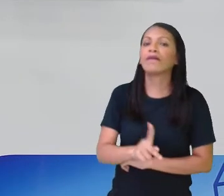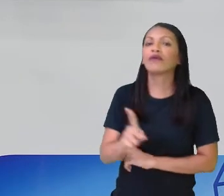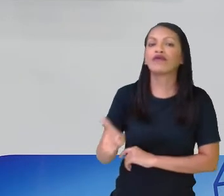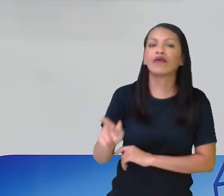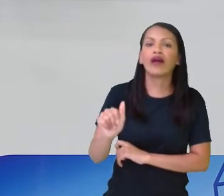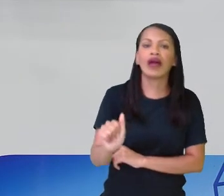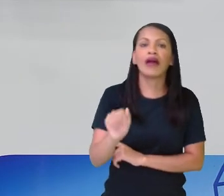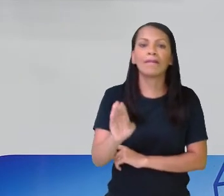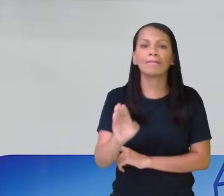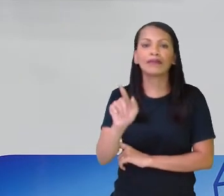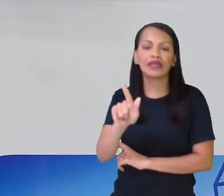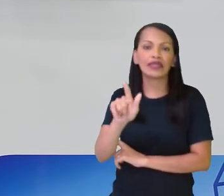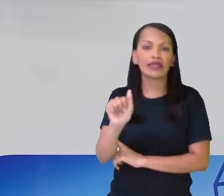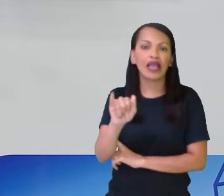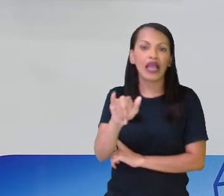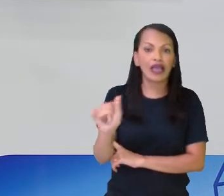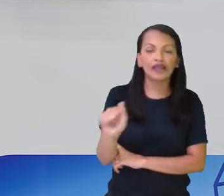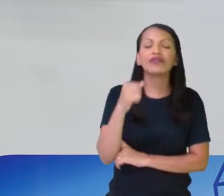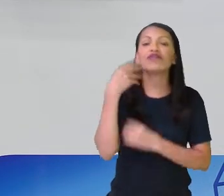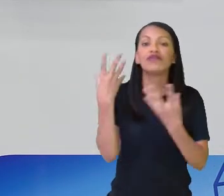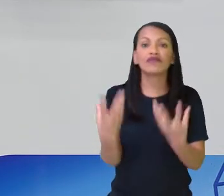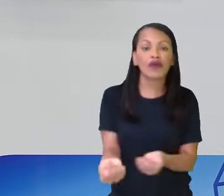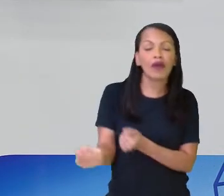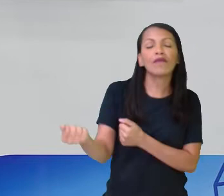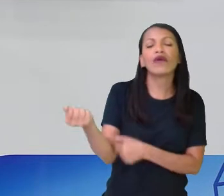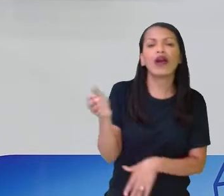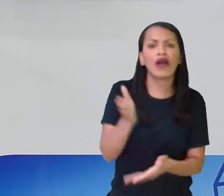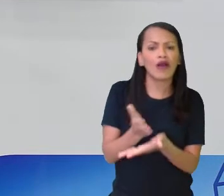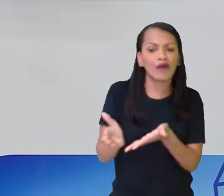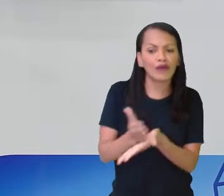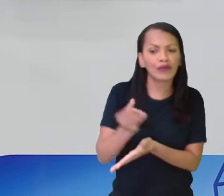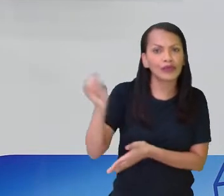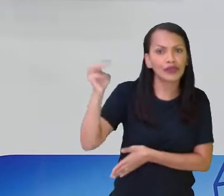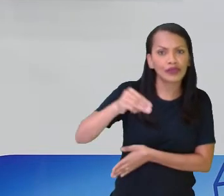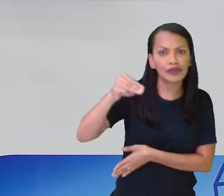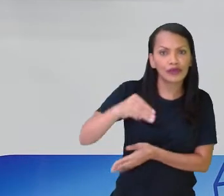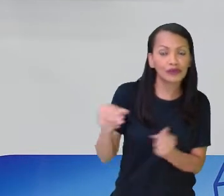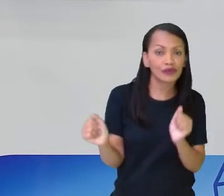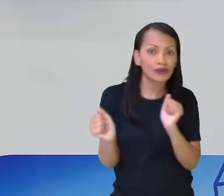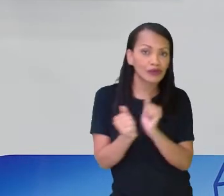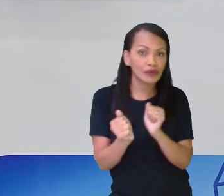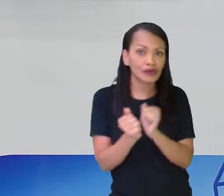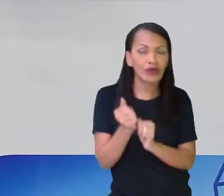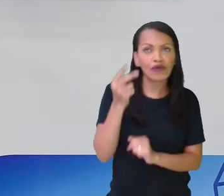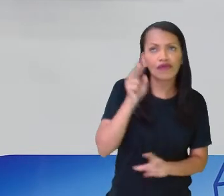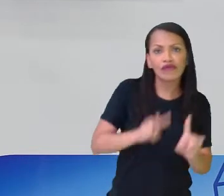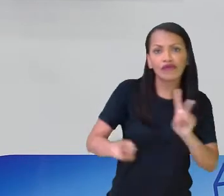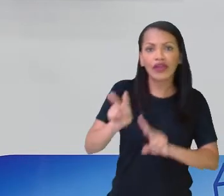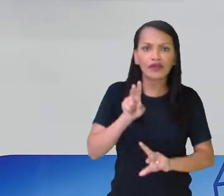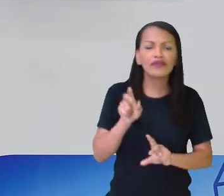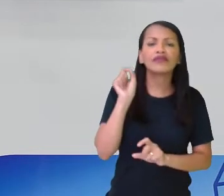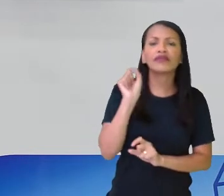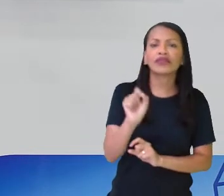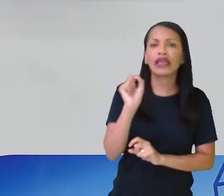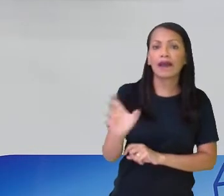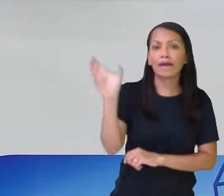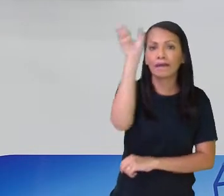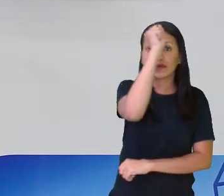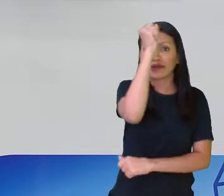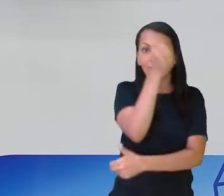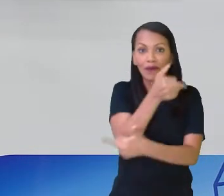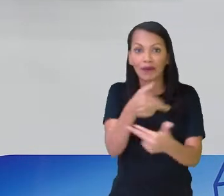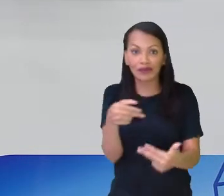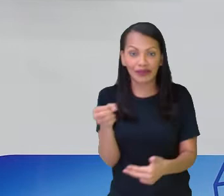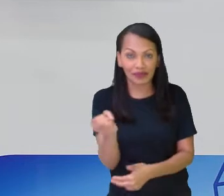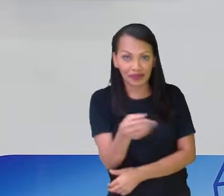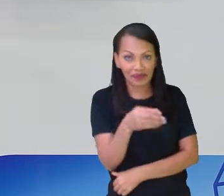professora Abigail Viana. Vamos passar aí alguns minutinhos juntos, revendo o que aprendemos, aprendendo coisa nova,